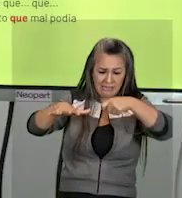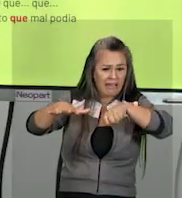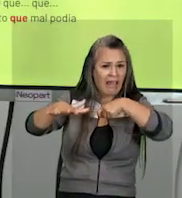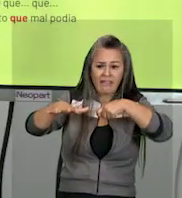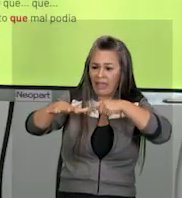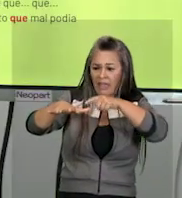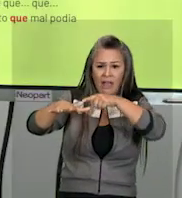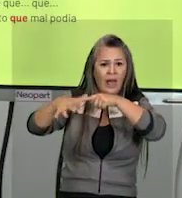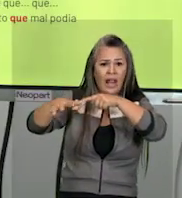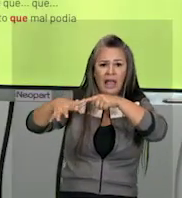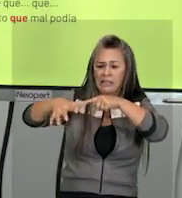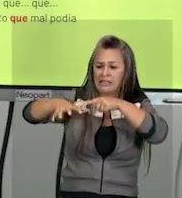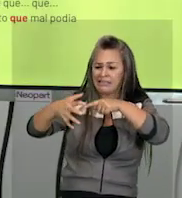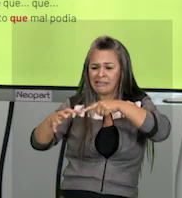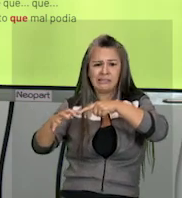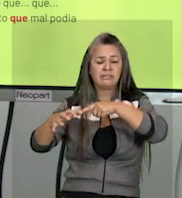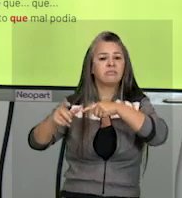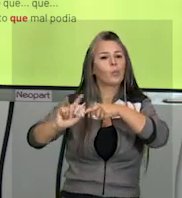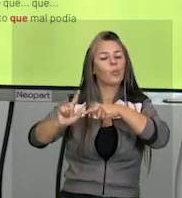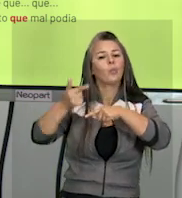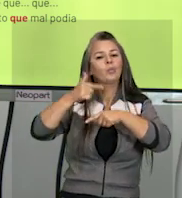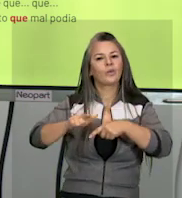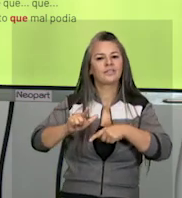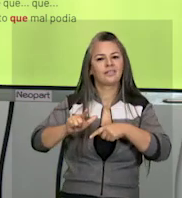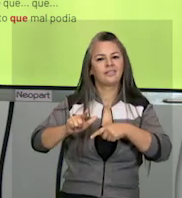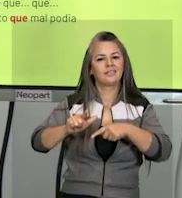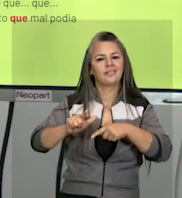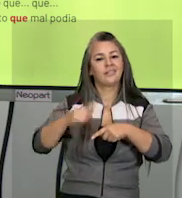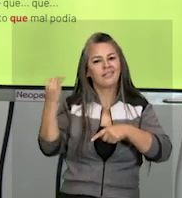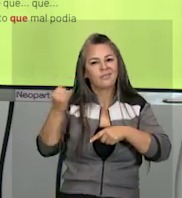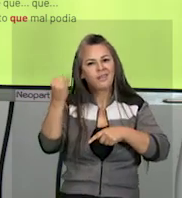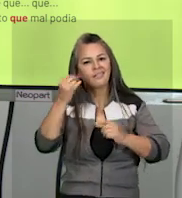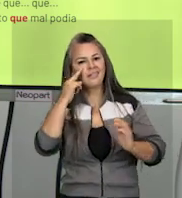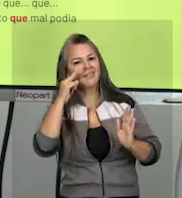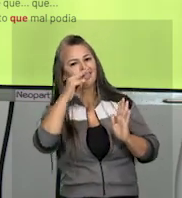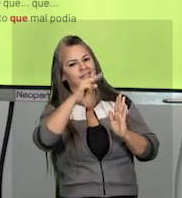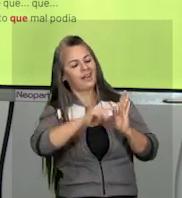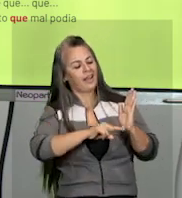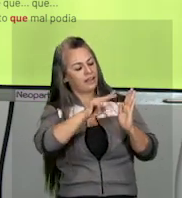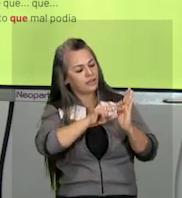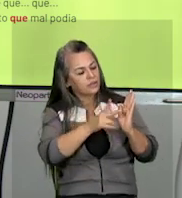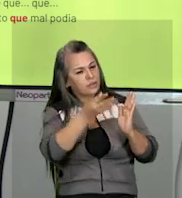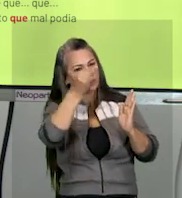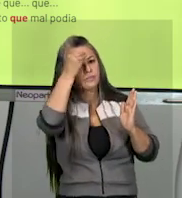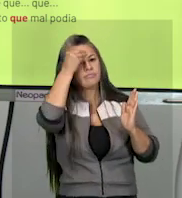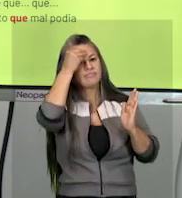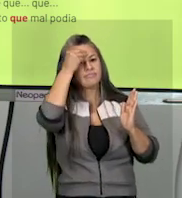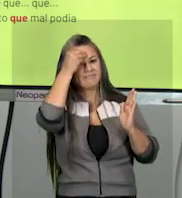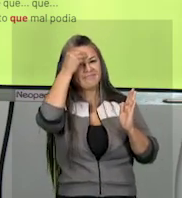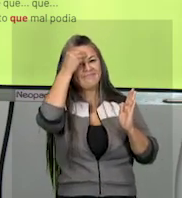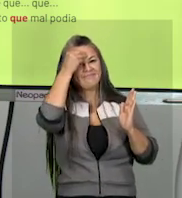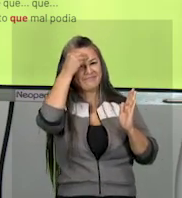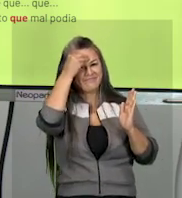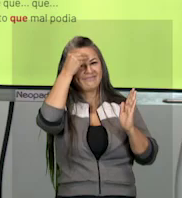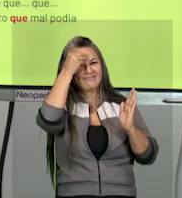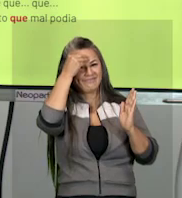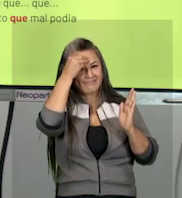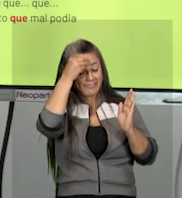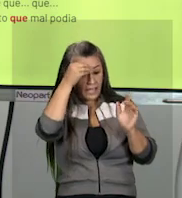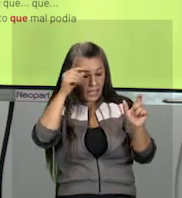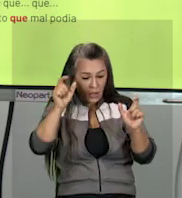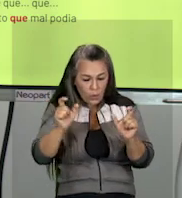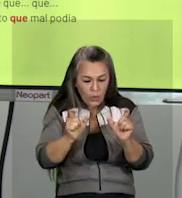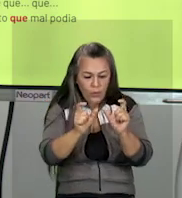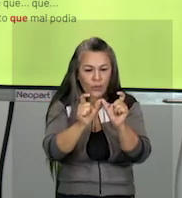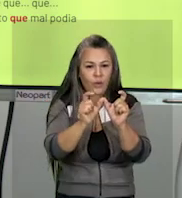é pensar no efeito de sentido. Leia o contexto, leia a frase. Fica focado só na conjunção, não. Ela está ali, ela existe,